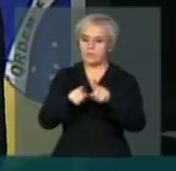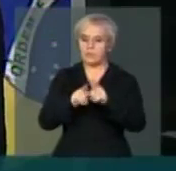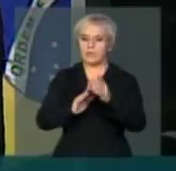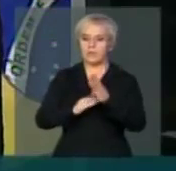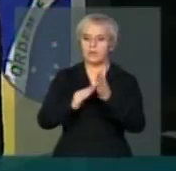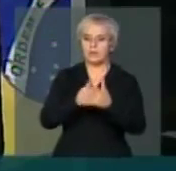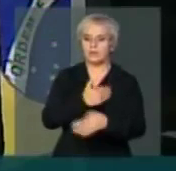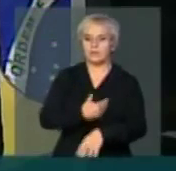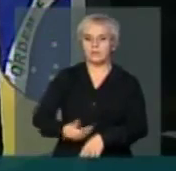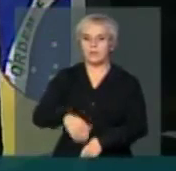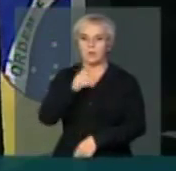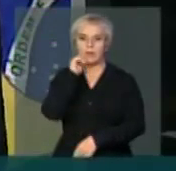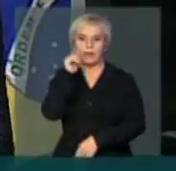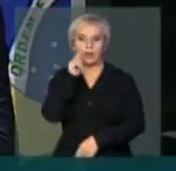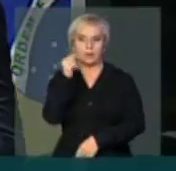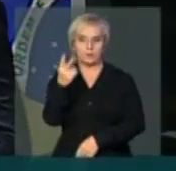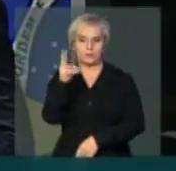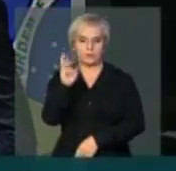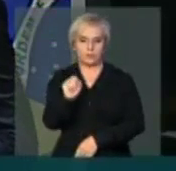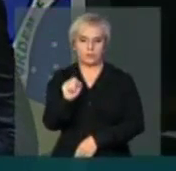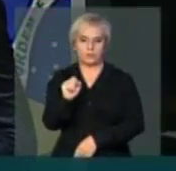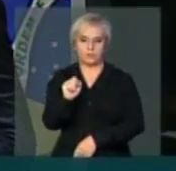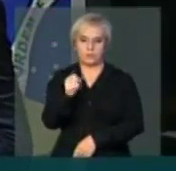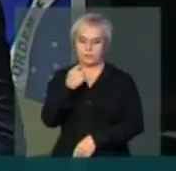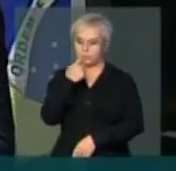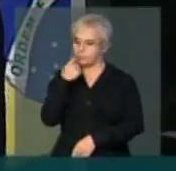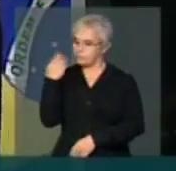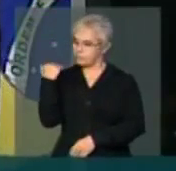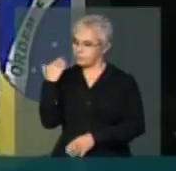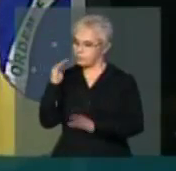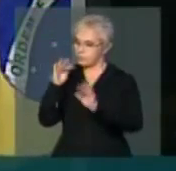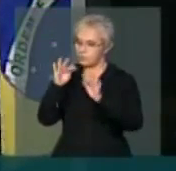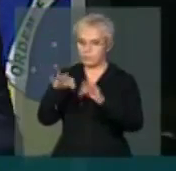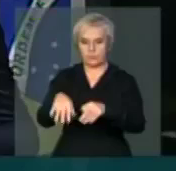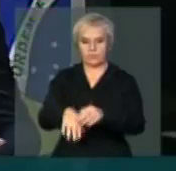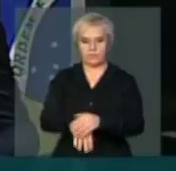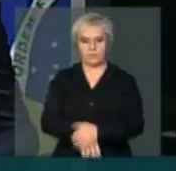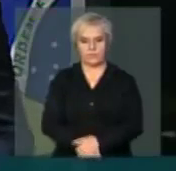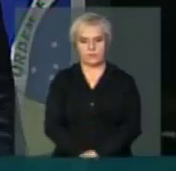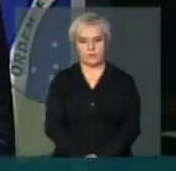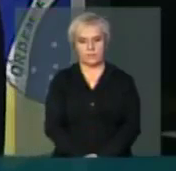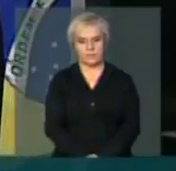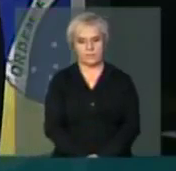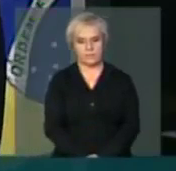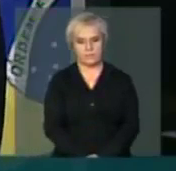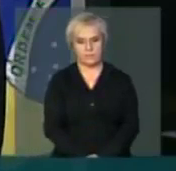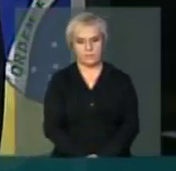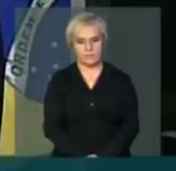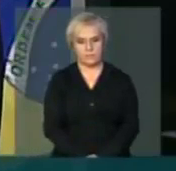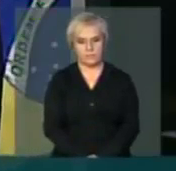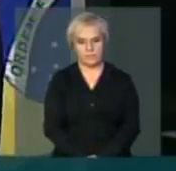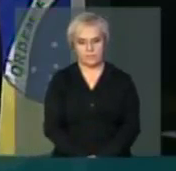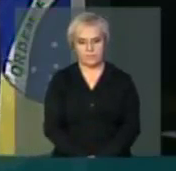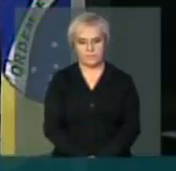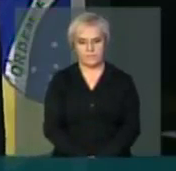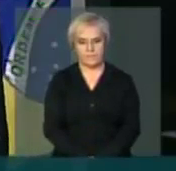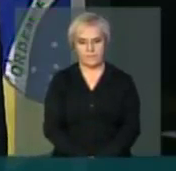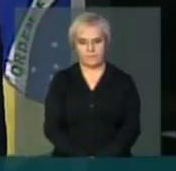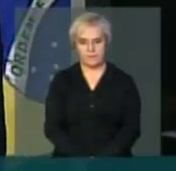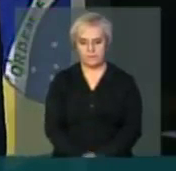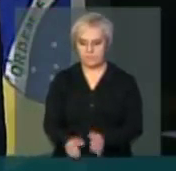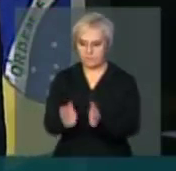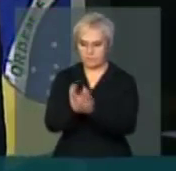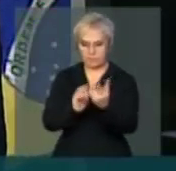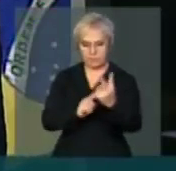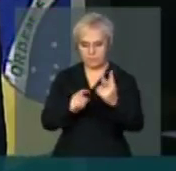Alagoas, em 2 mandatos consecutivos concluídos recentemente no último ano de 2014. Deles